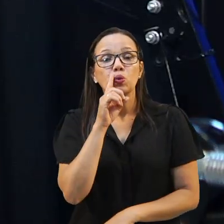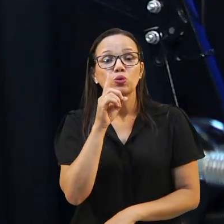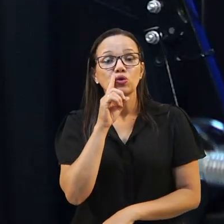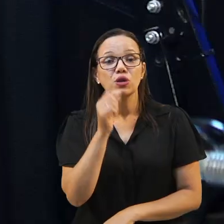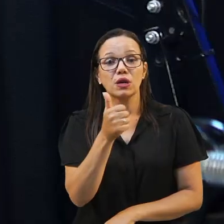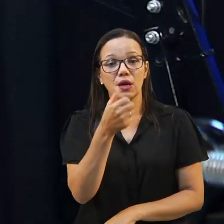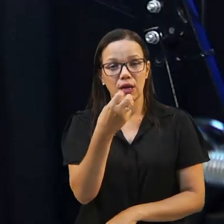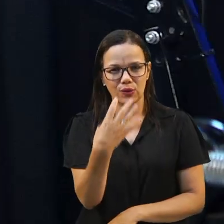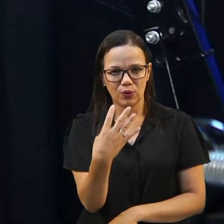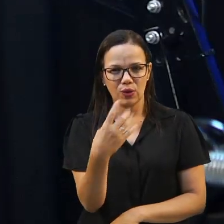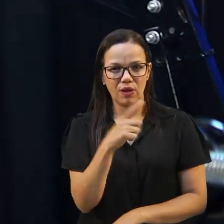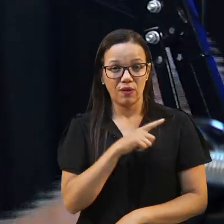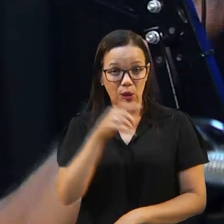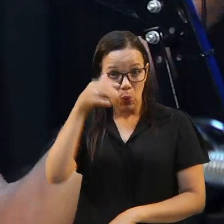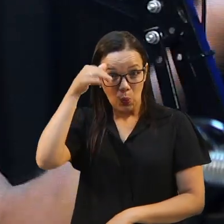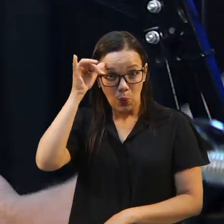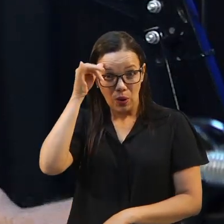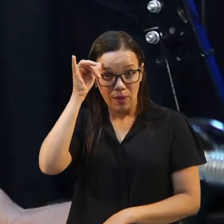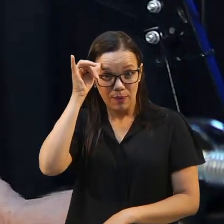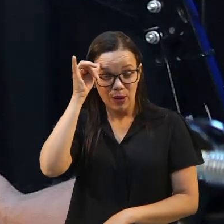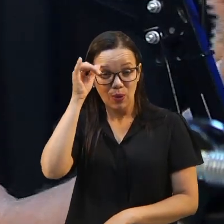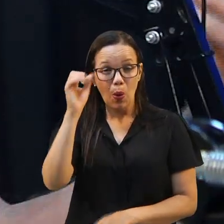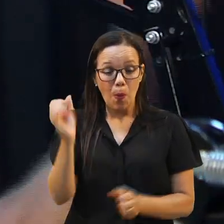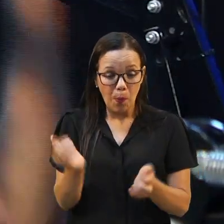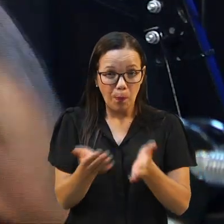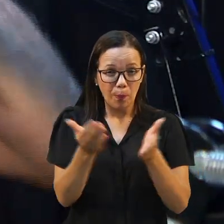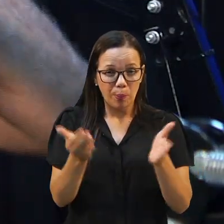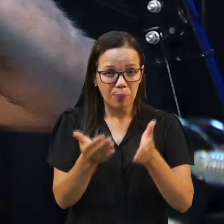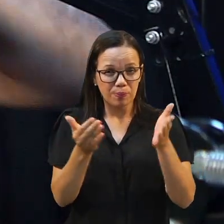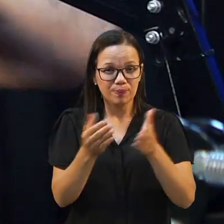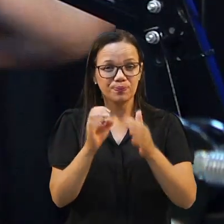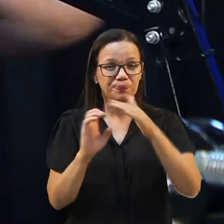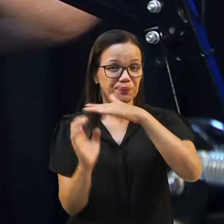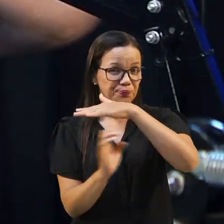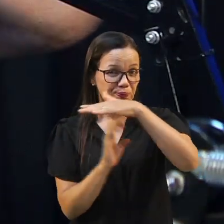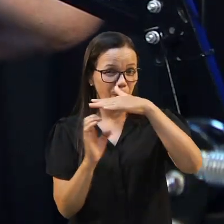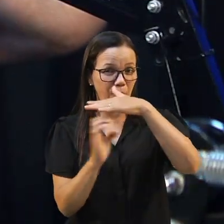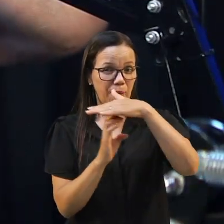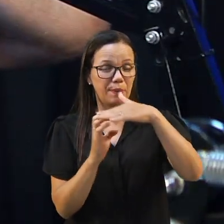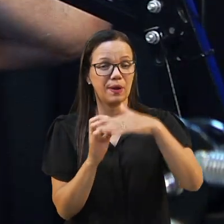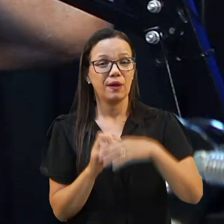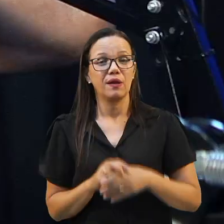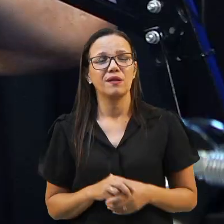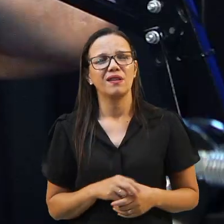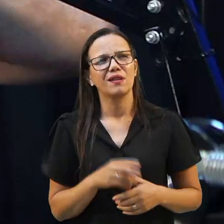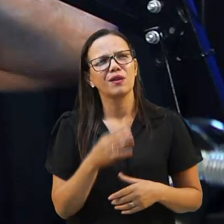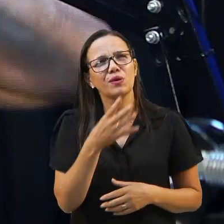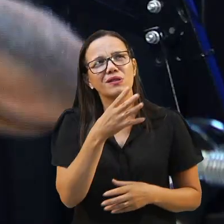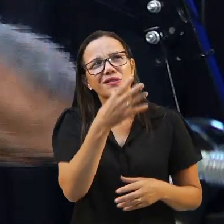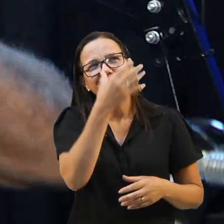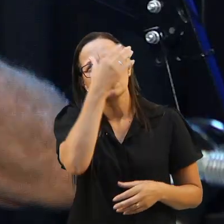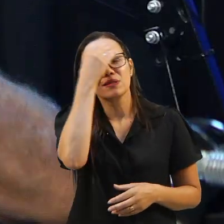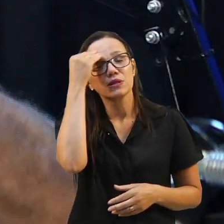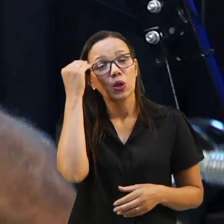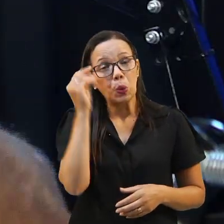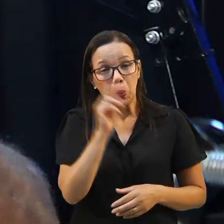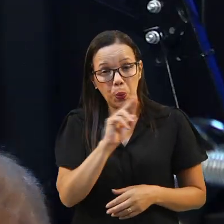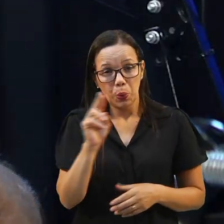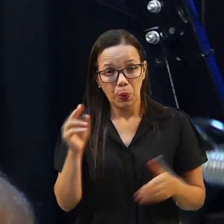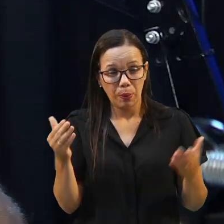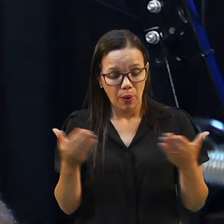14, nós vamos ter no Camaru, por uma iniciativa de uma empresa, que me fugiu o nome da